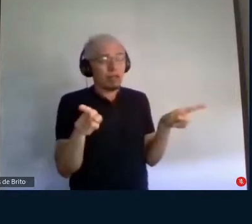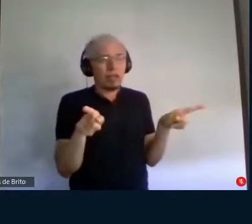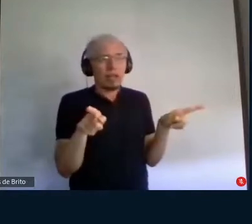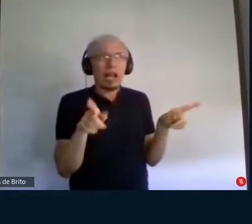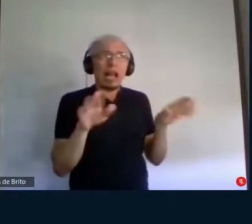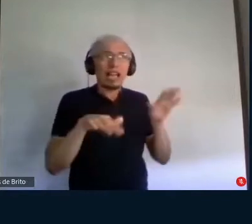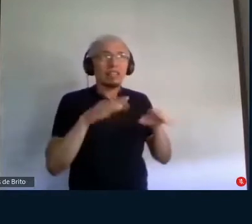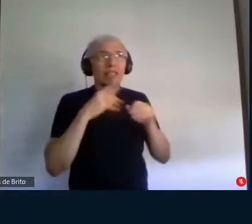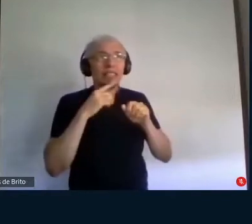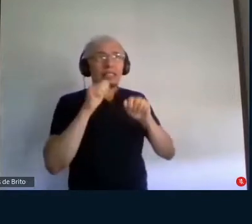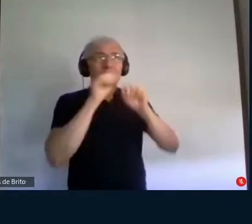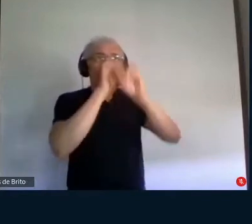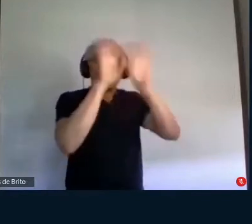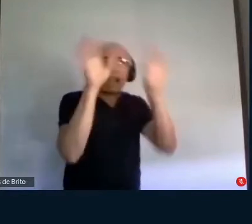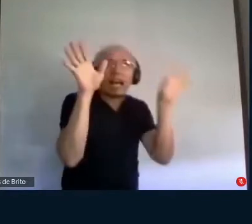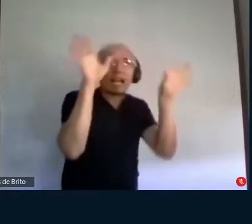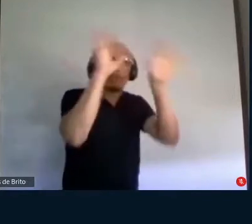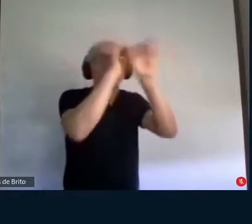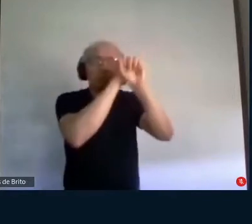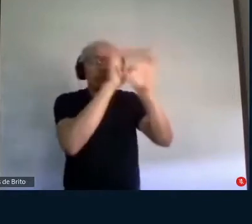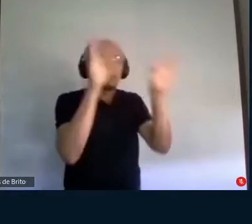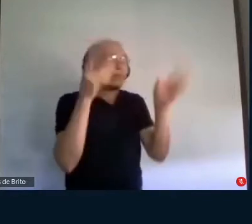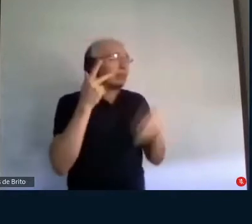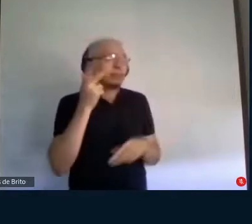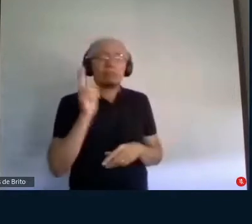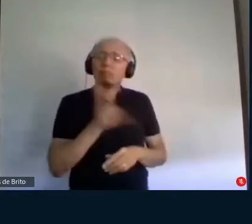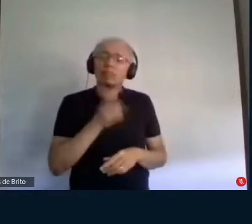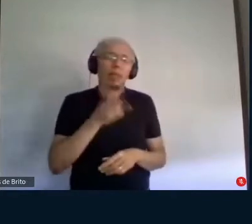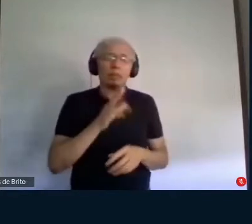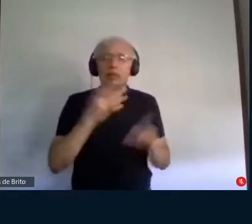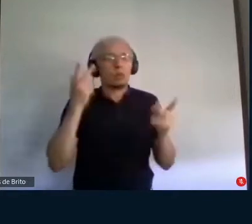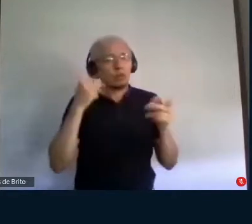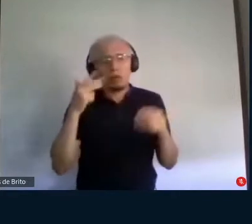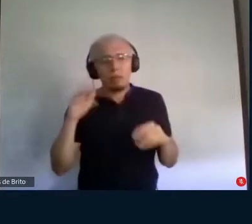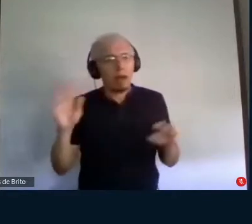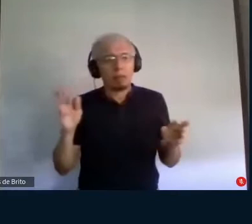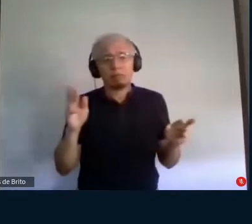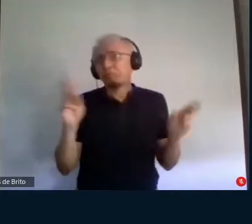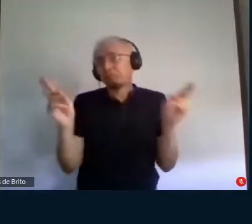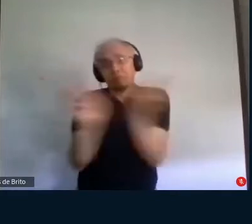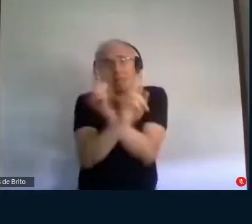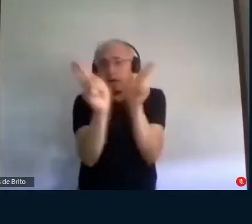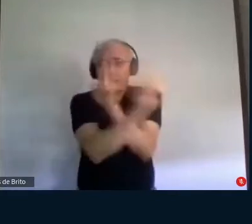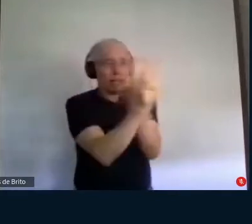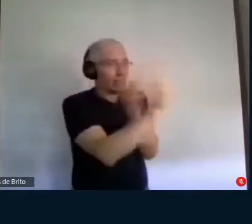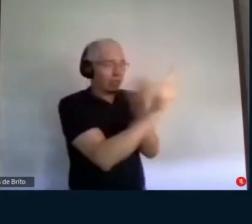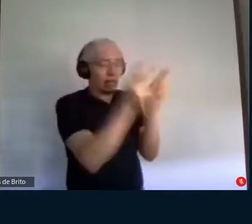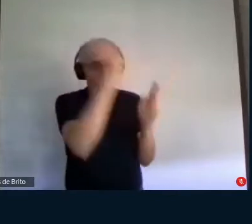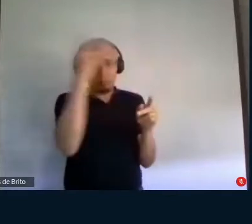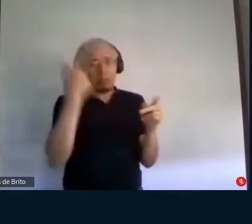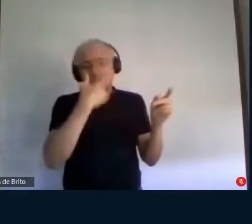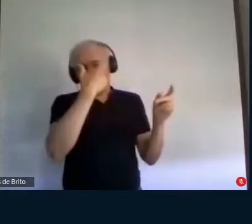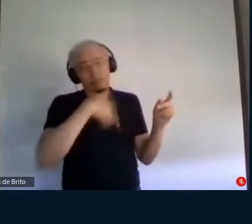explicitação permanente. Né? Toda a relação humana é baseada em